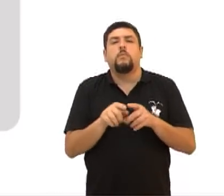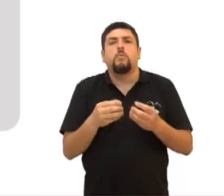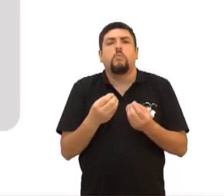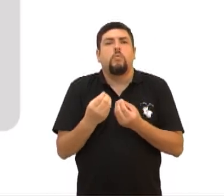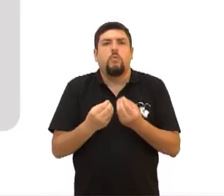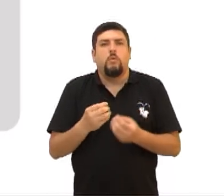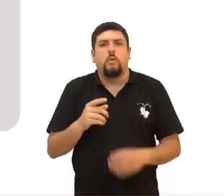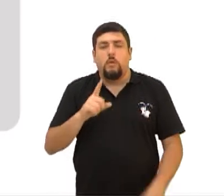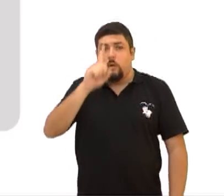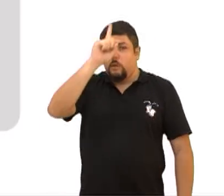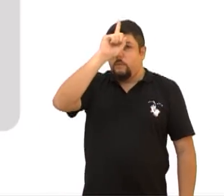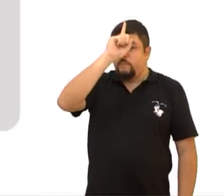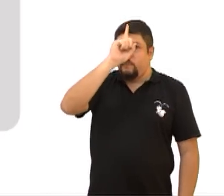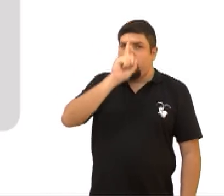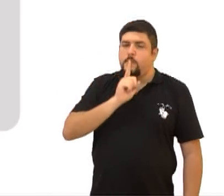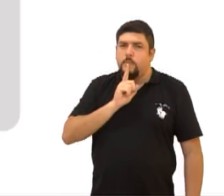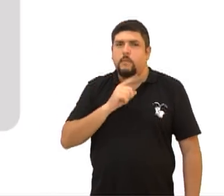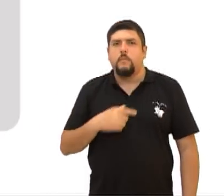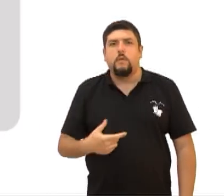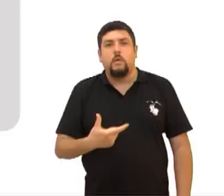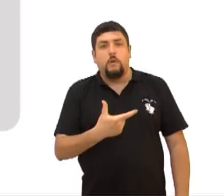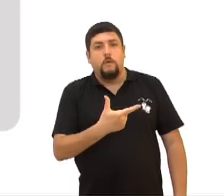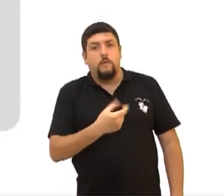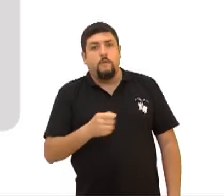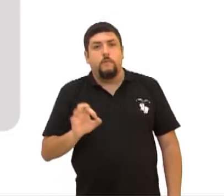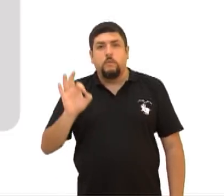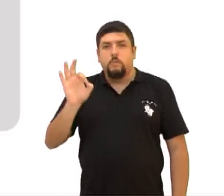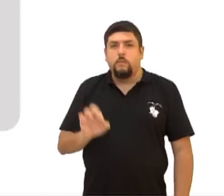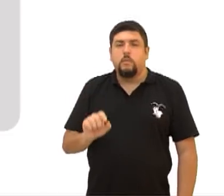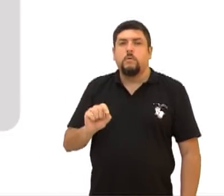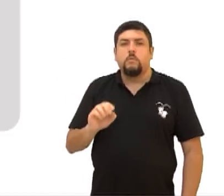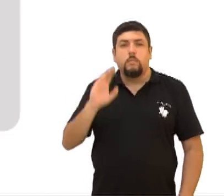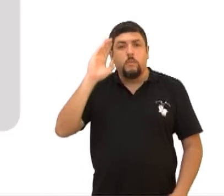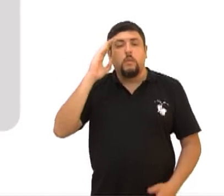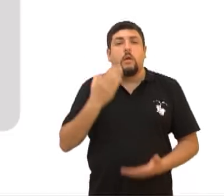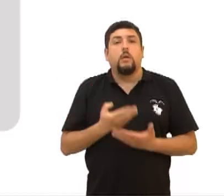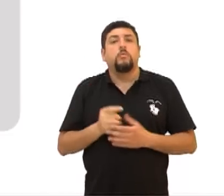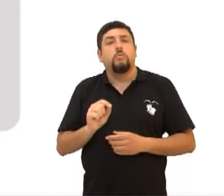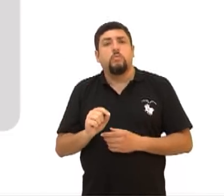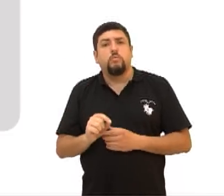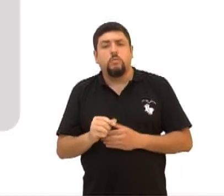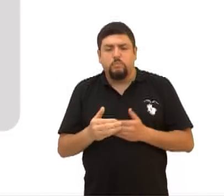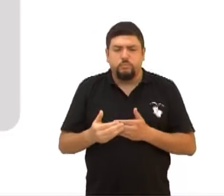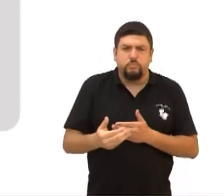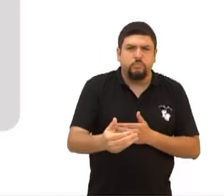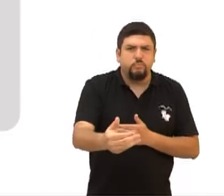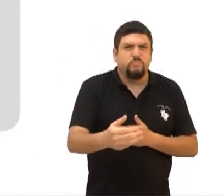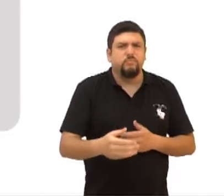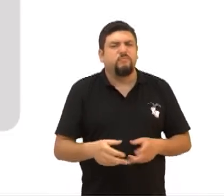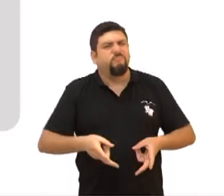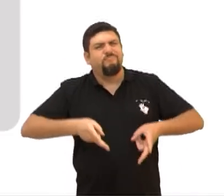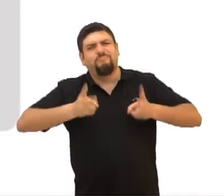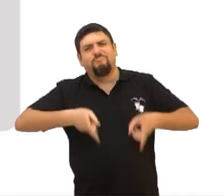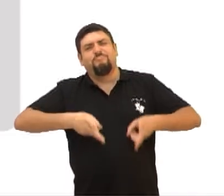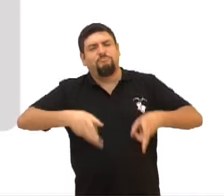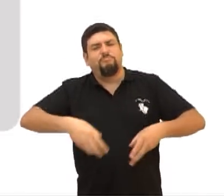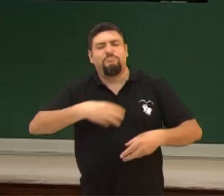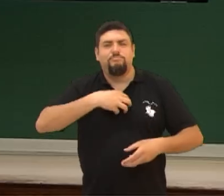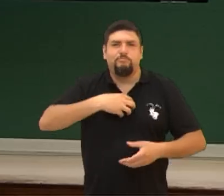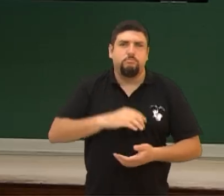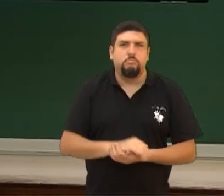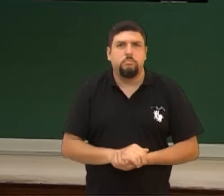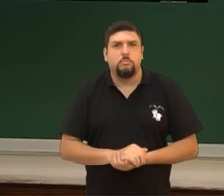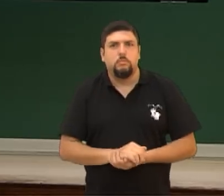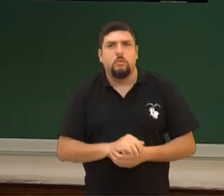Aqui em amarelo, 20% acredita que vai ficar igual, não vai mudar muito a situação, né? Vai continuar essa